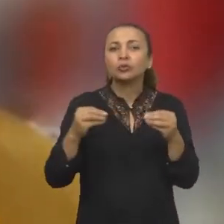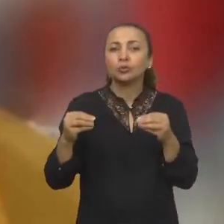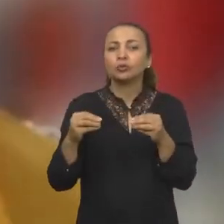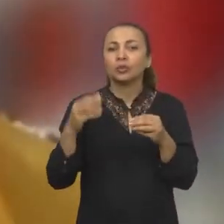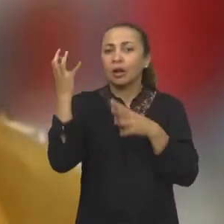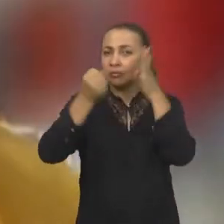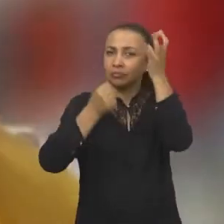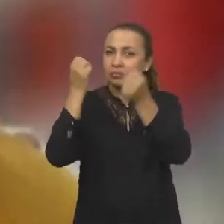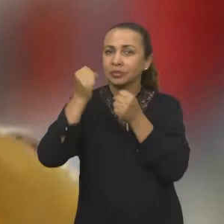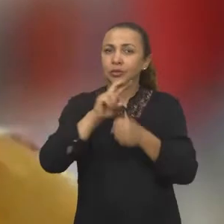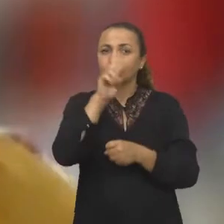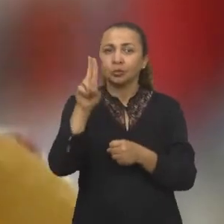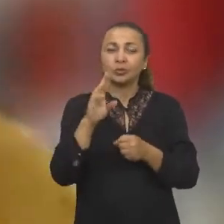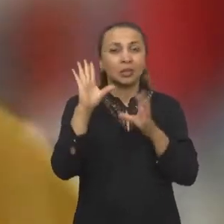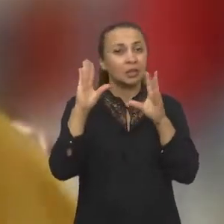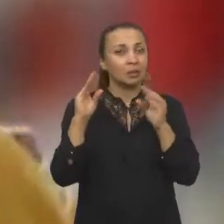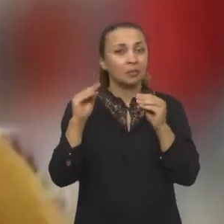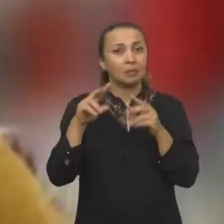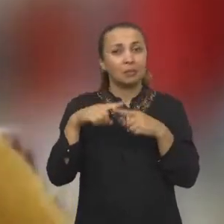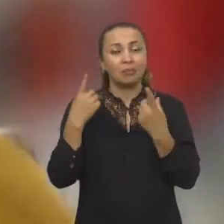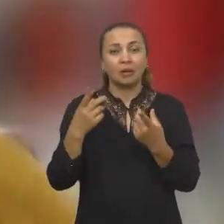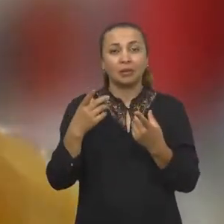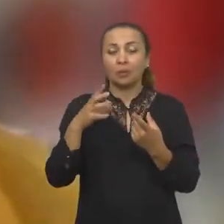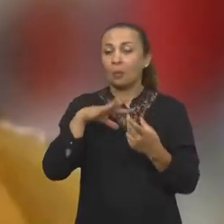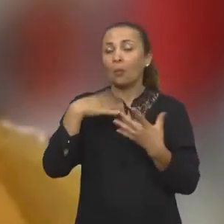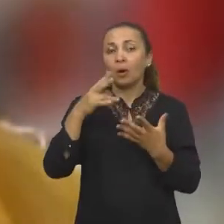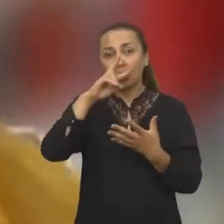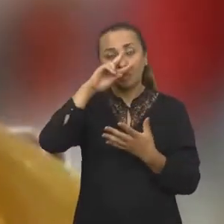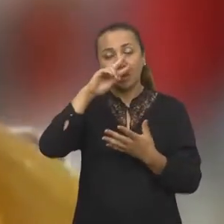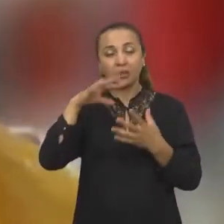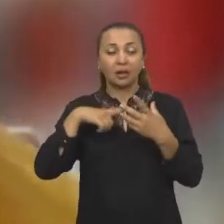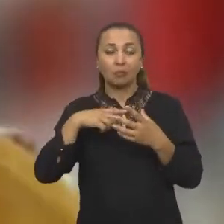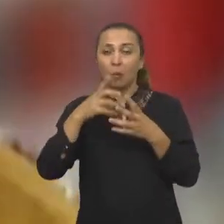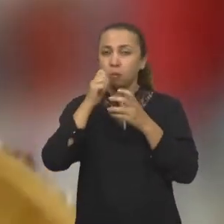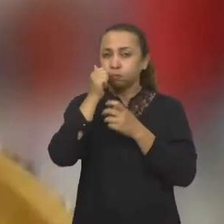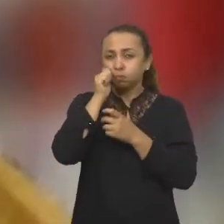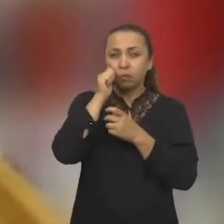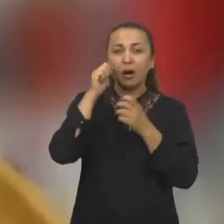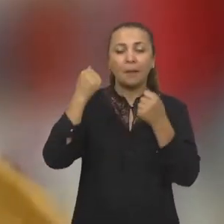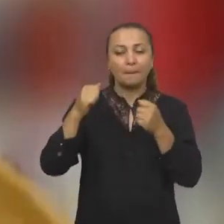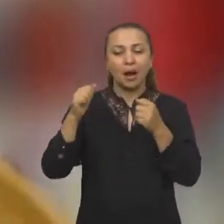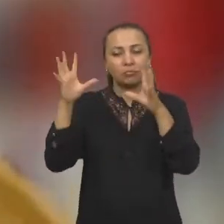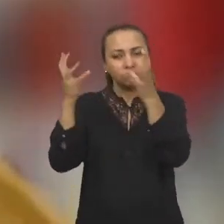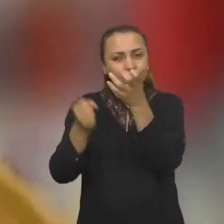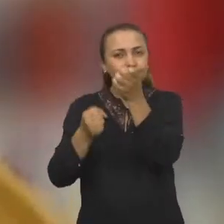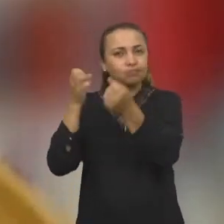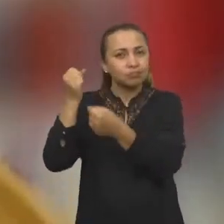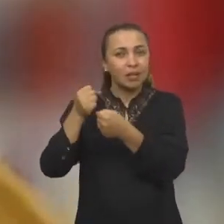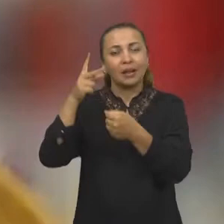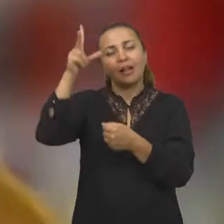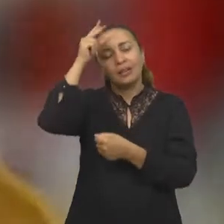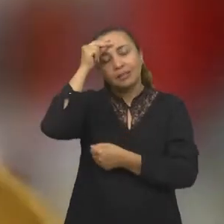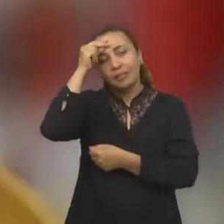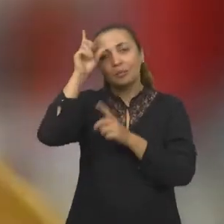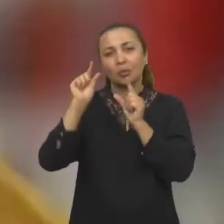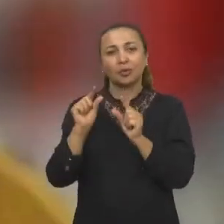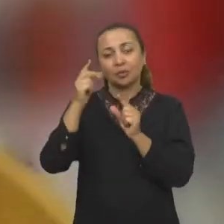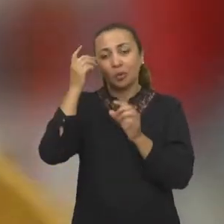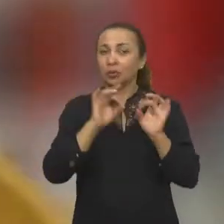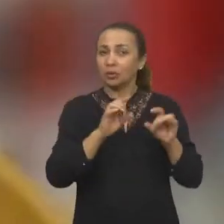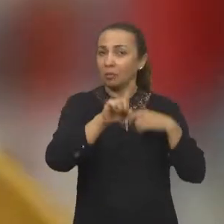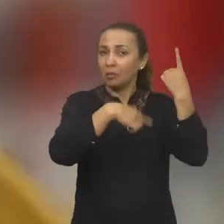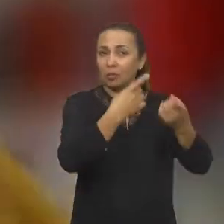pode coletar esse leite, ou se ela volta a trabalhar, ela pode coletar esse leite e guardar, então... Elas demonstram, assim, às vezes